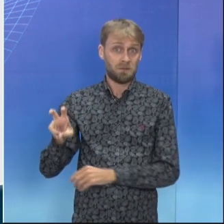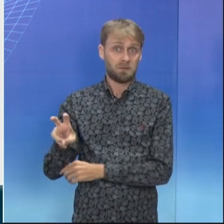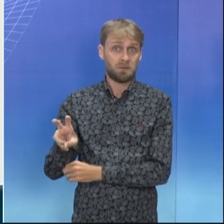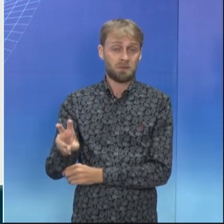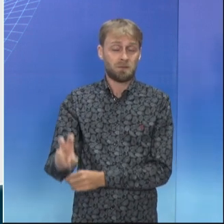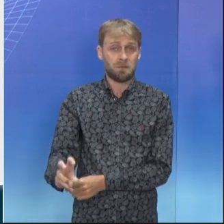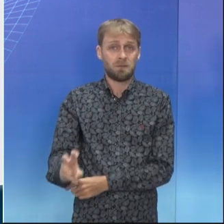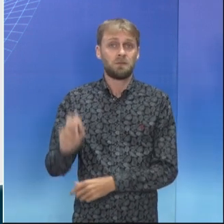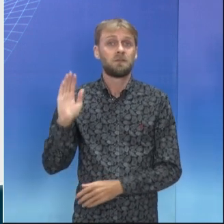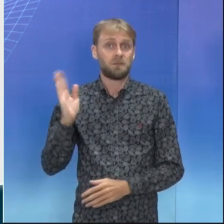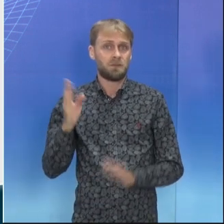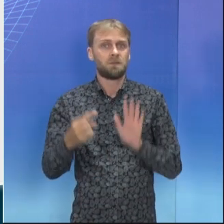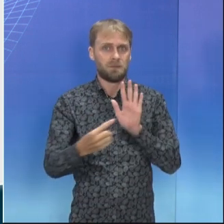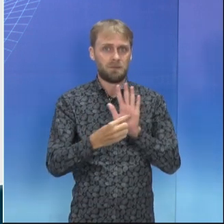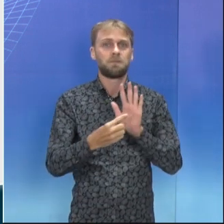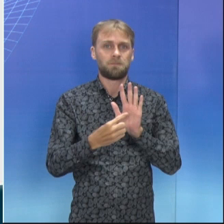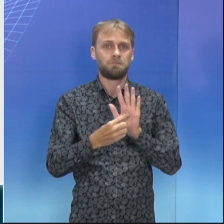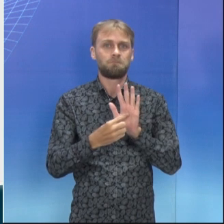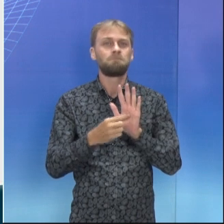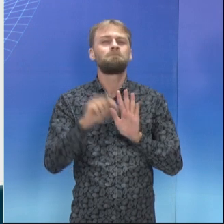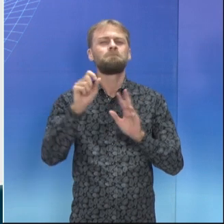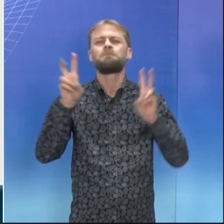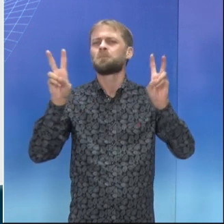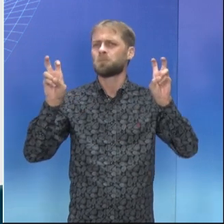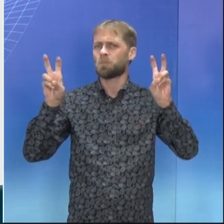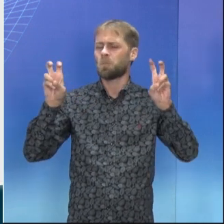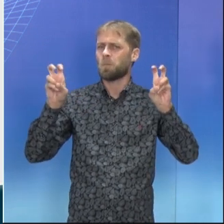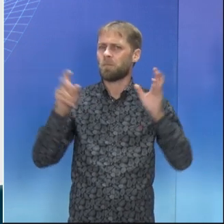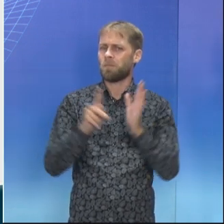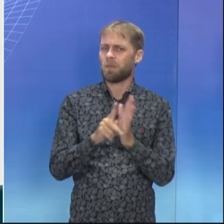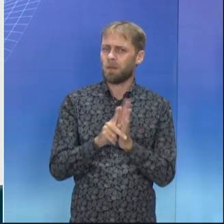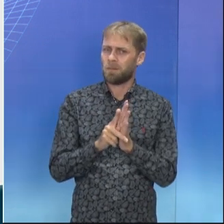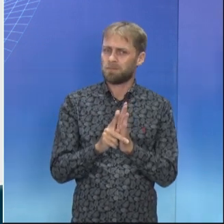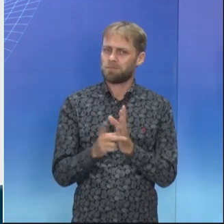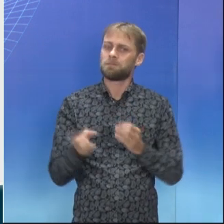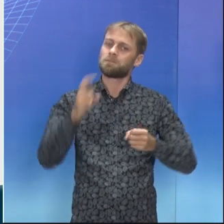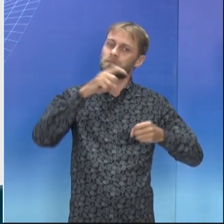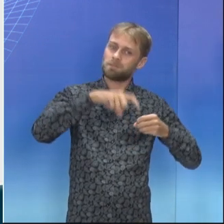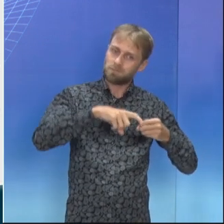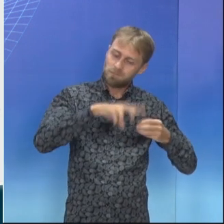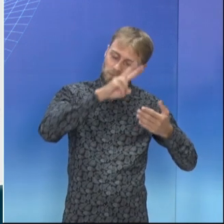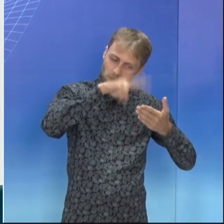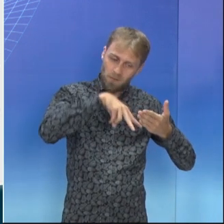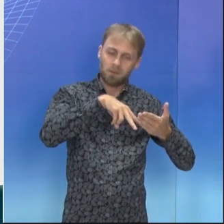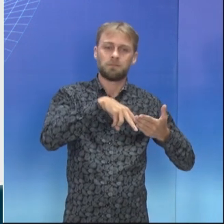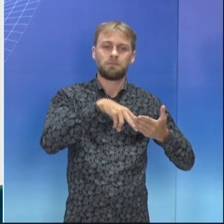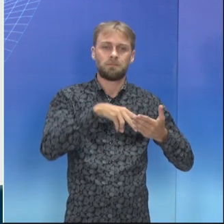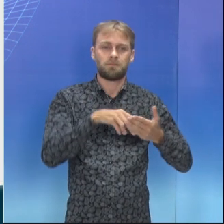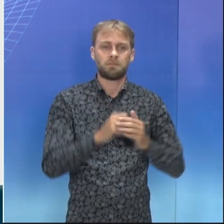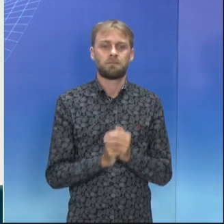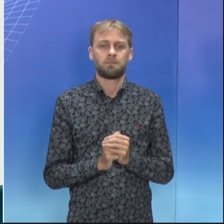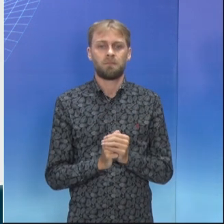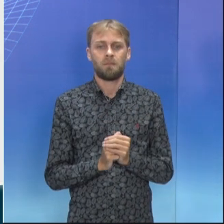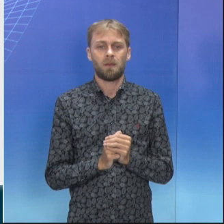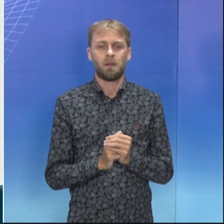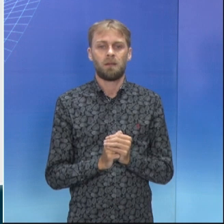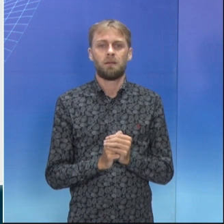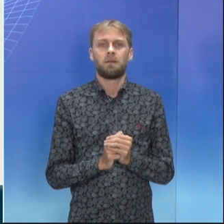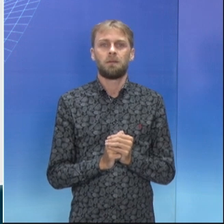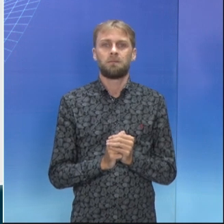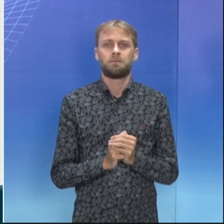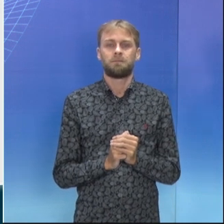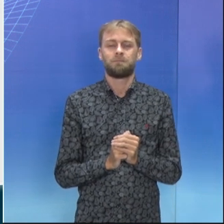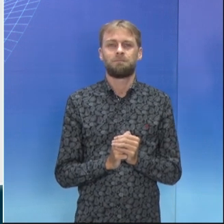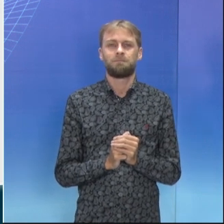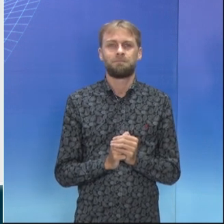vírus e já indica para o leitor do que se trata. Vamos voltar agora no texto? Acompanhe comigo, por